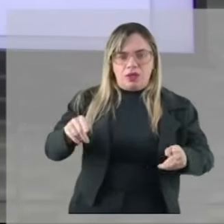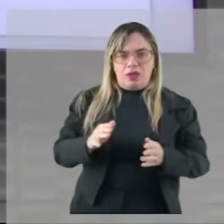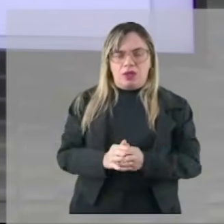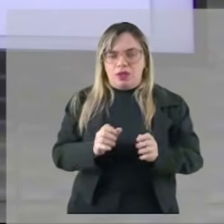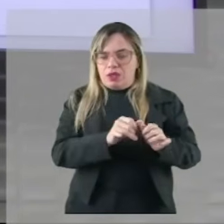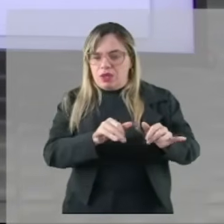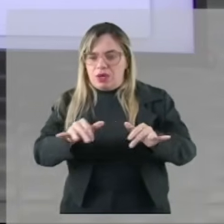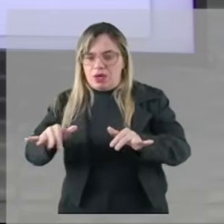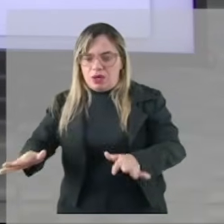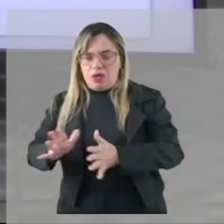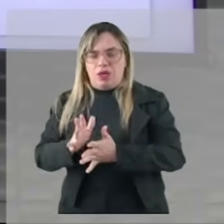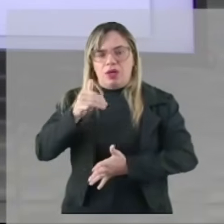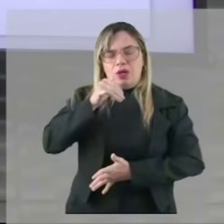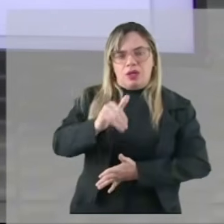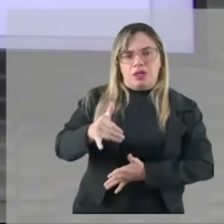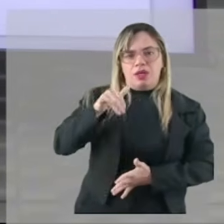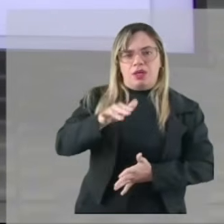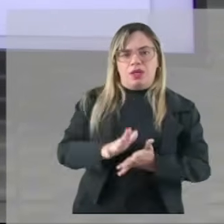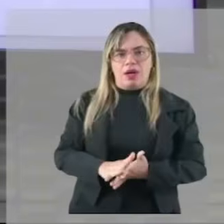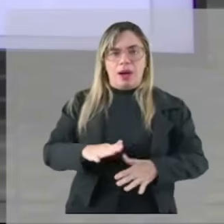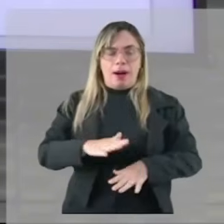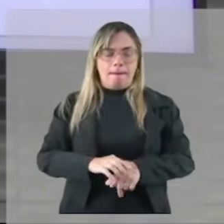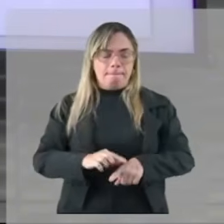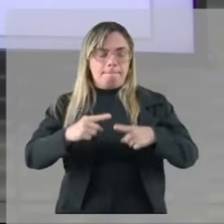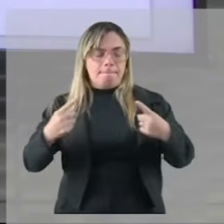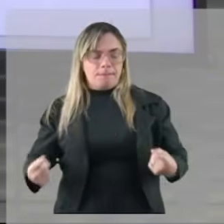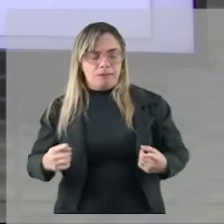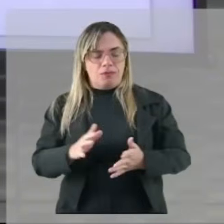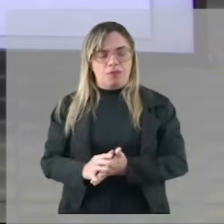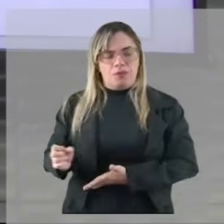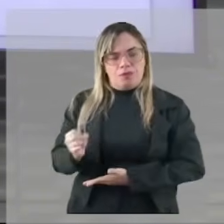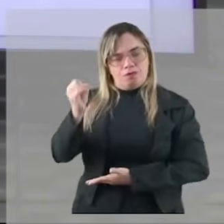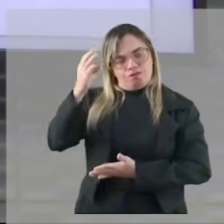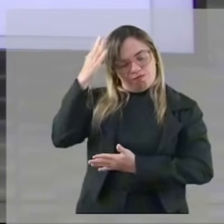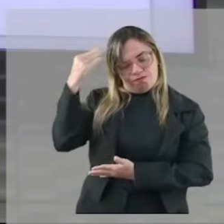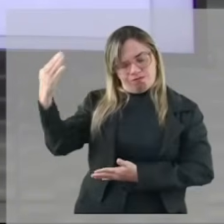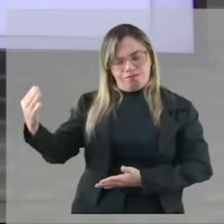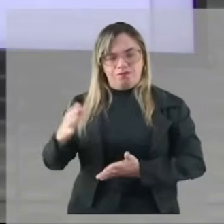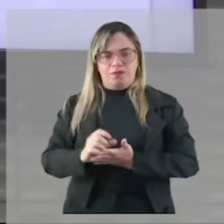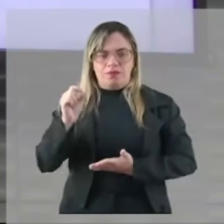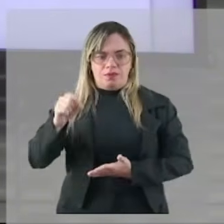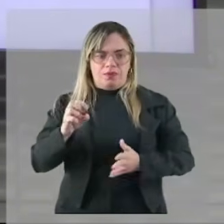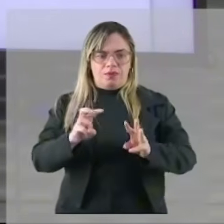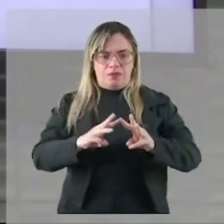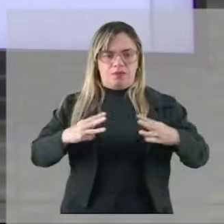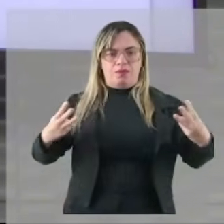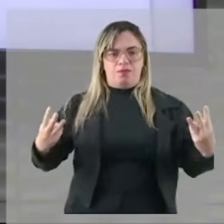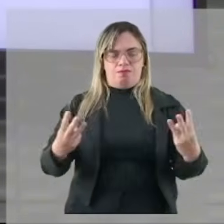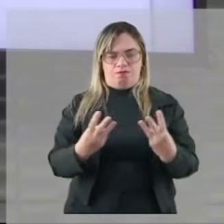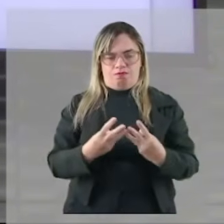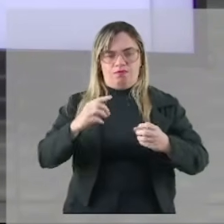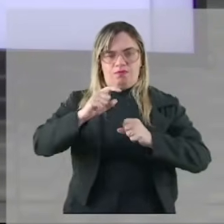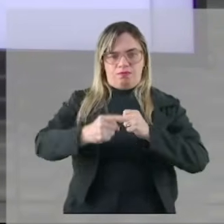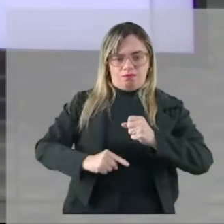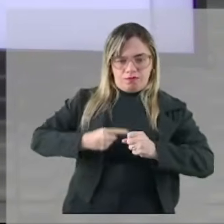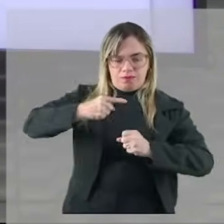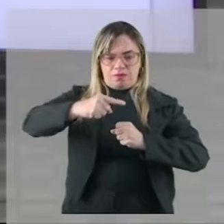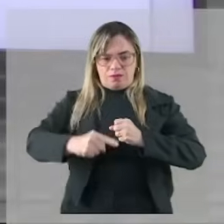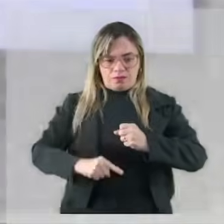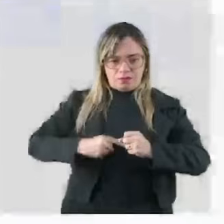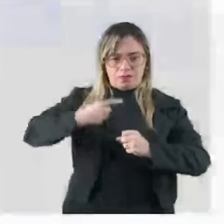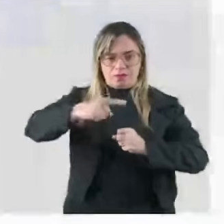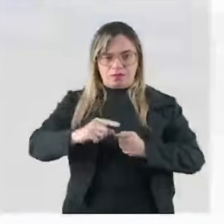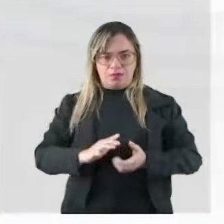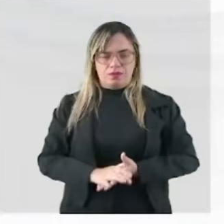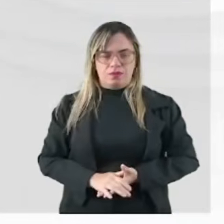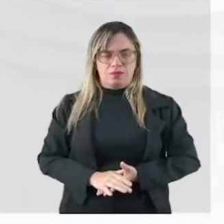distribuição eletrônica, mas o que nos interessa dali é a famosa massa atômica, tá? Essa massa